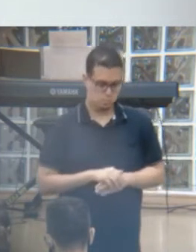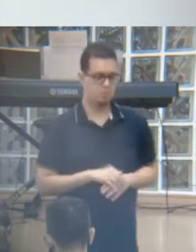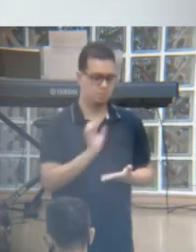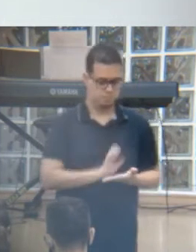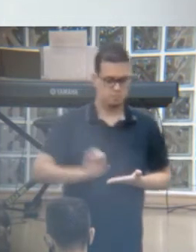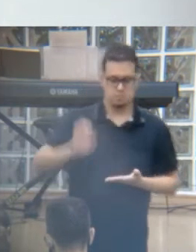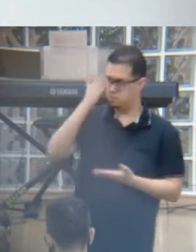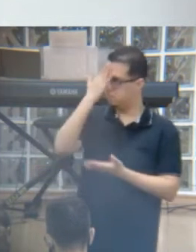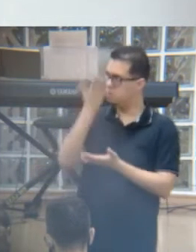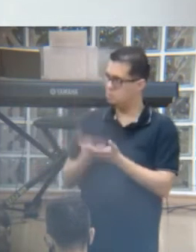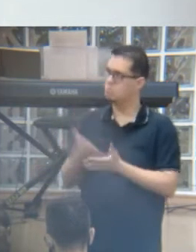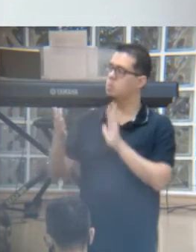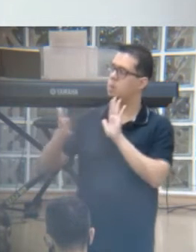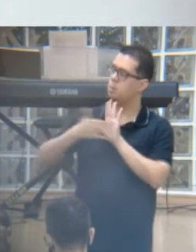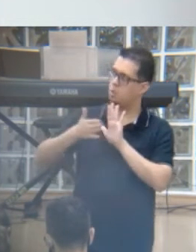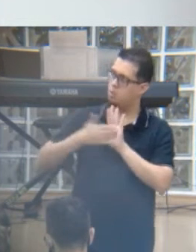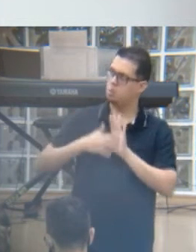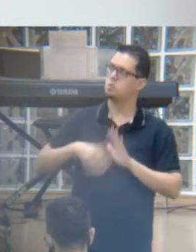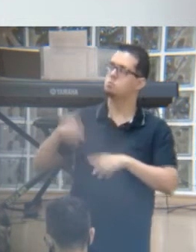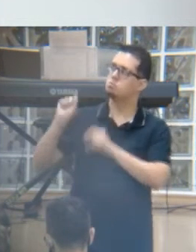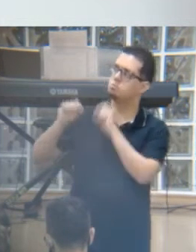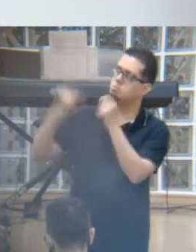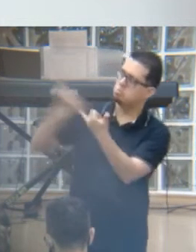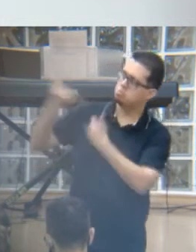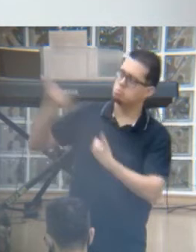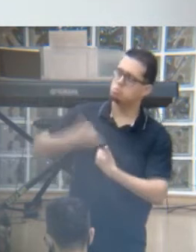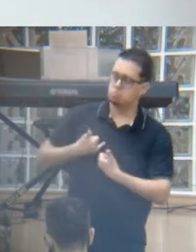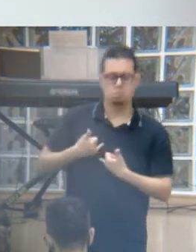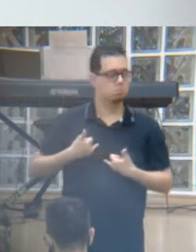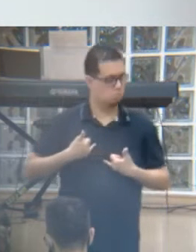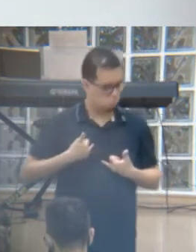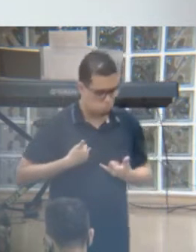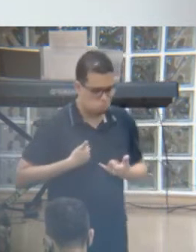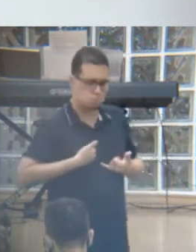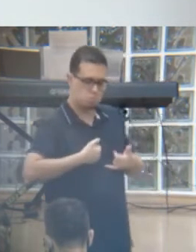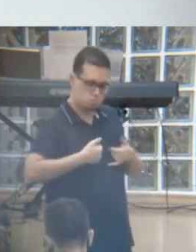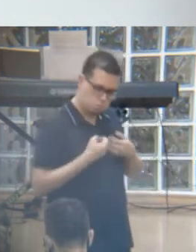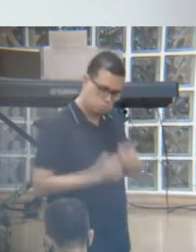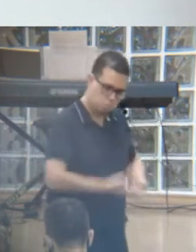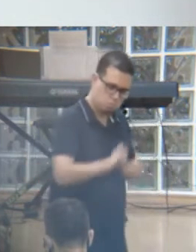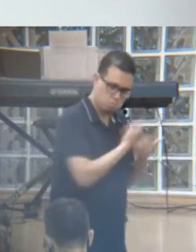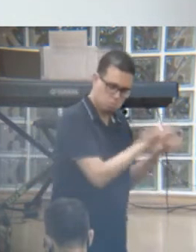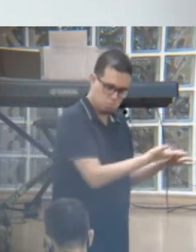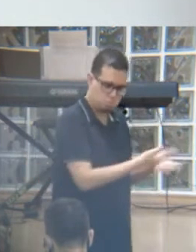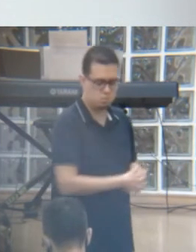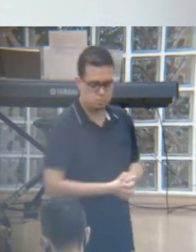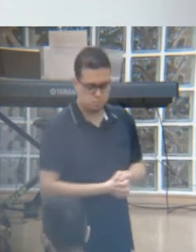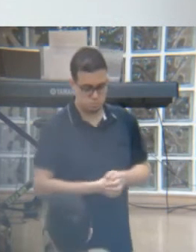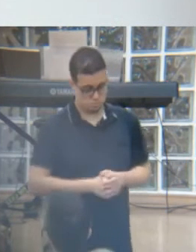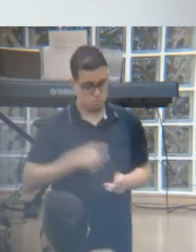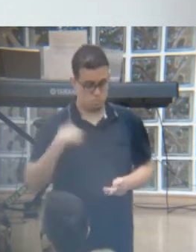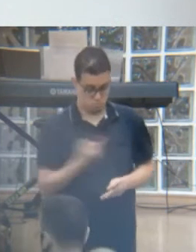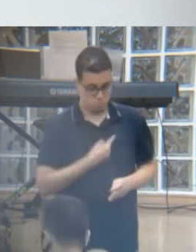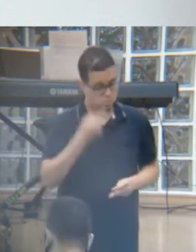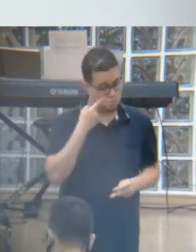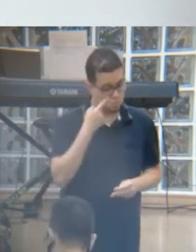suas promessas. Então hoje nós vamos meditar e encontrar quais são esses vereditos que o